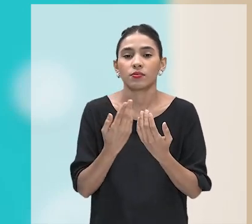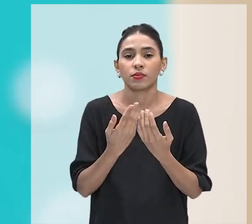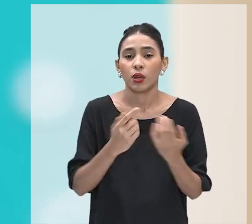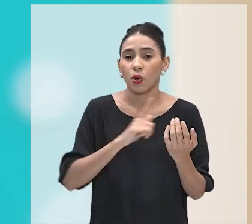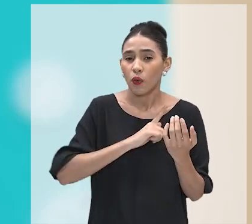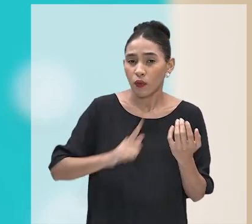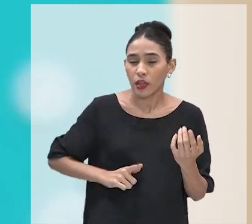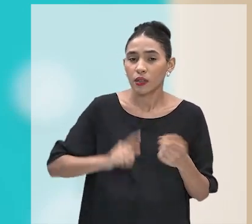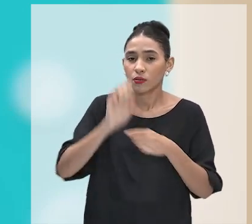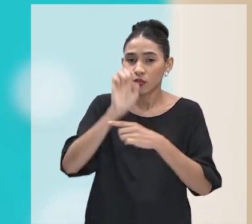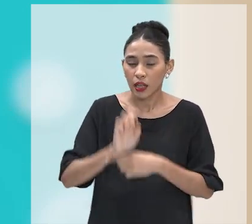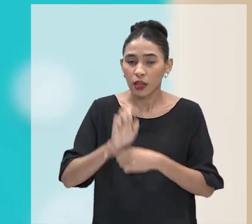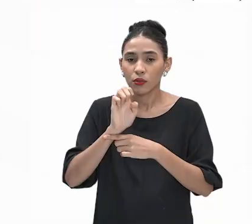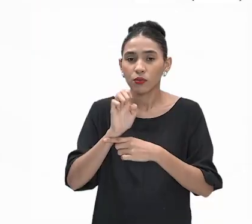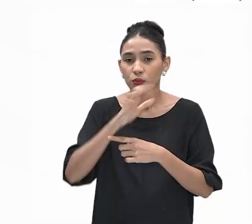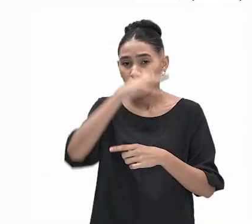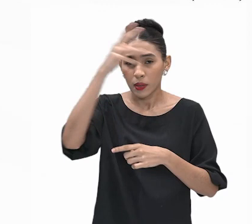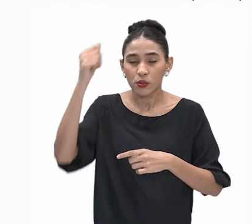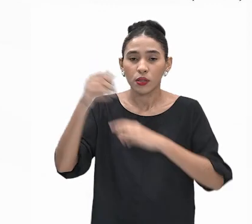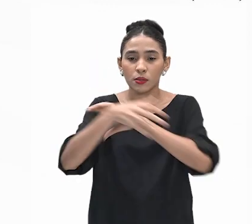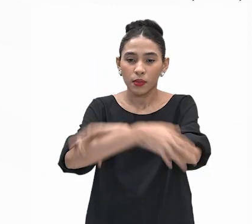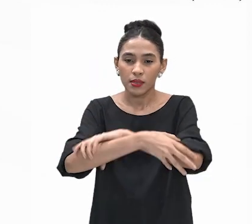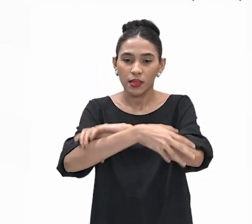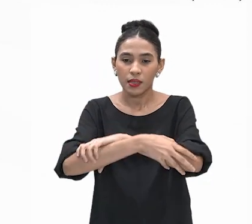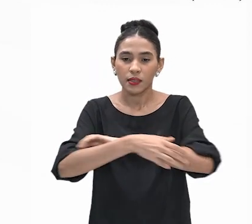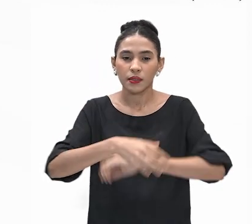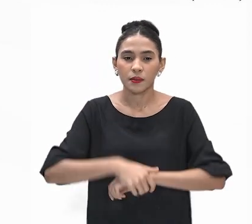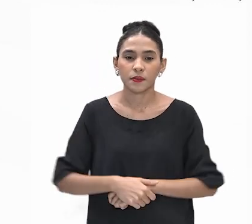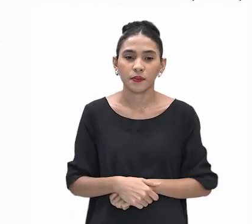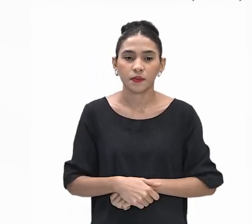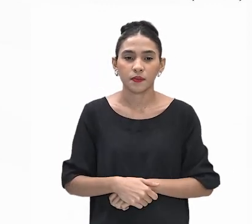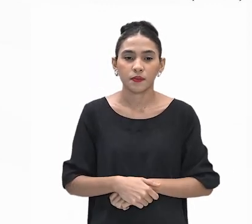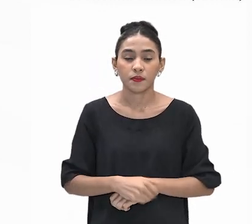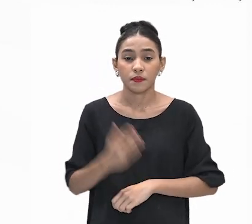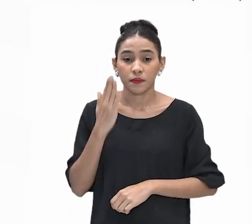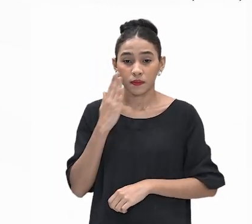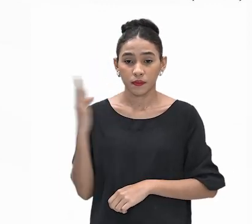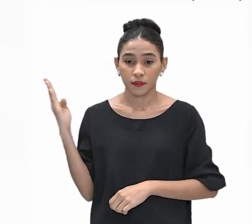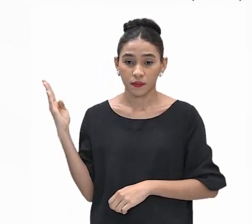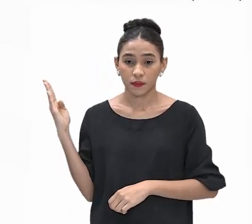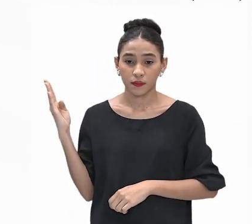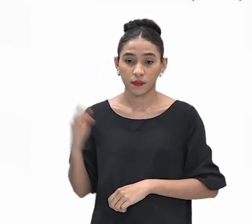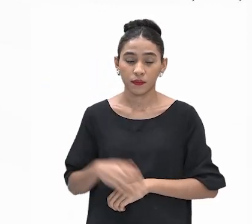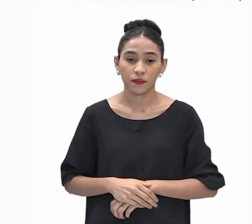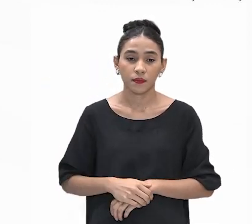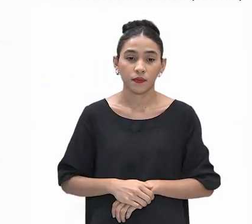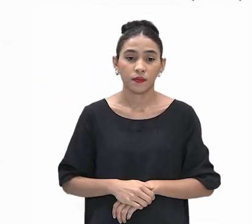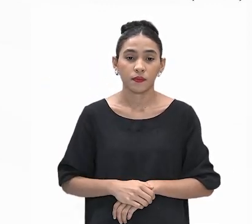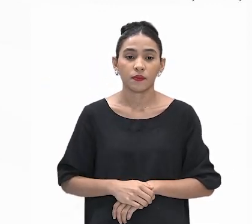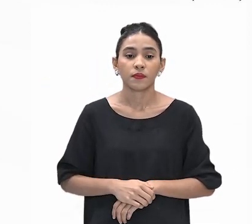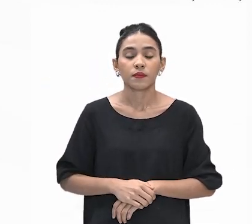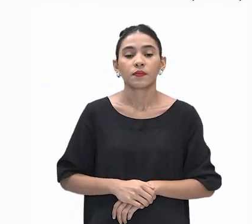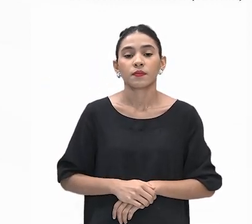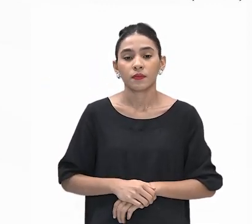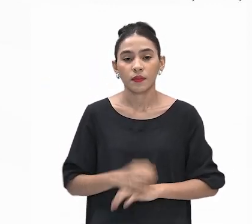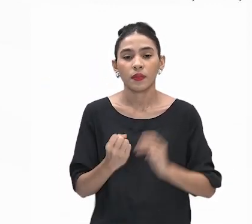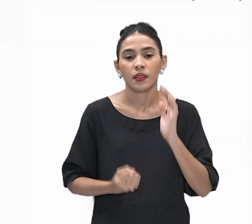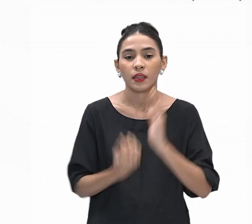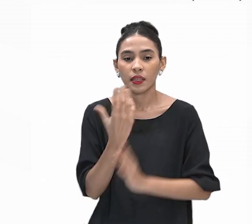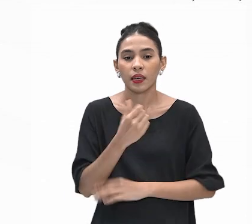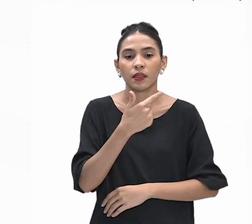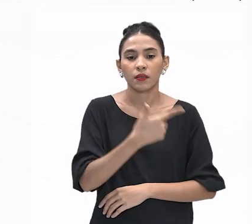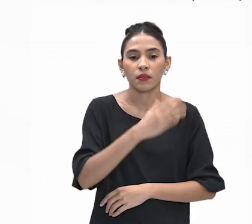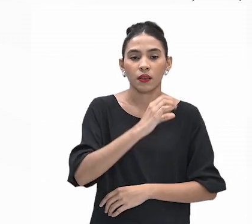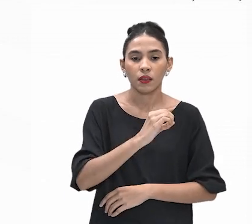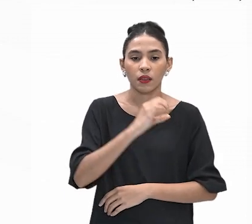do Amazonas. Então, vamos ver aí esses grupos. Aqui nós temos a Amazonas Band. A Amazonas Band foi criada em 2000,